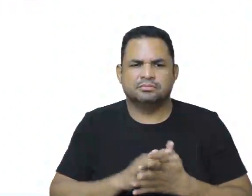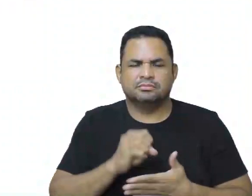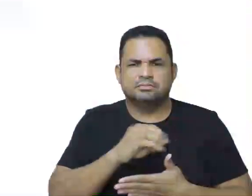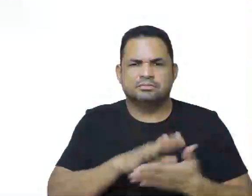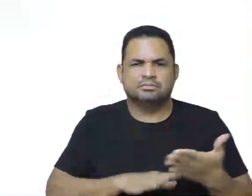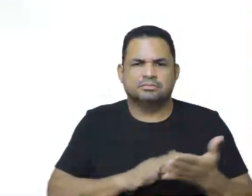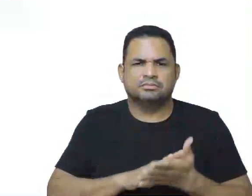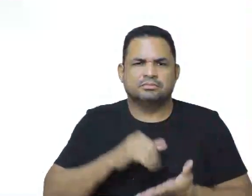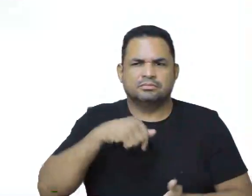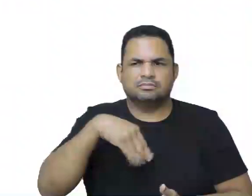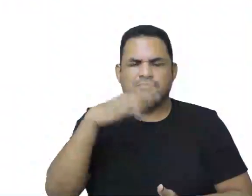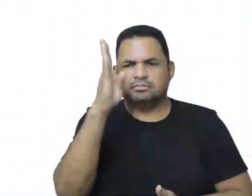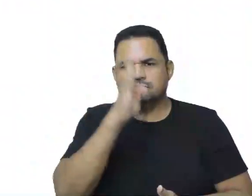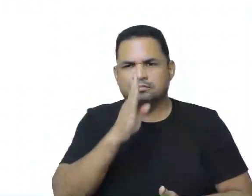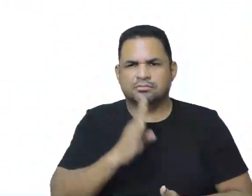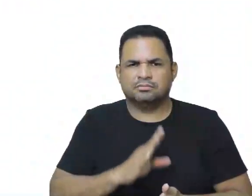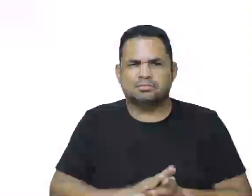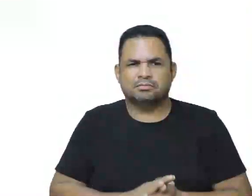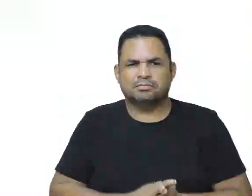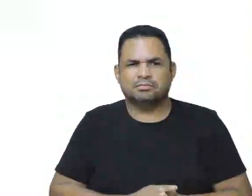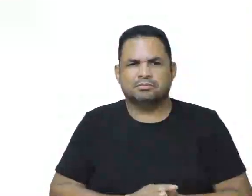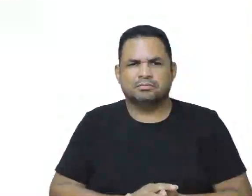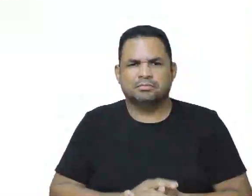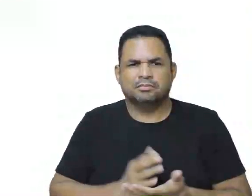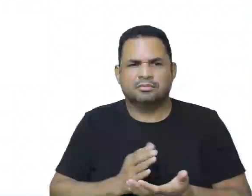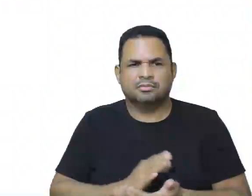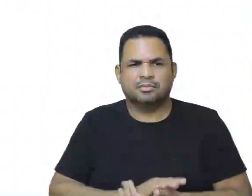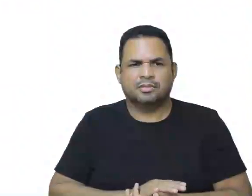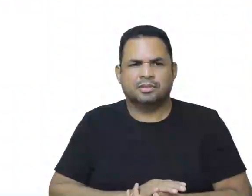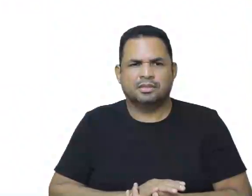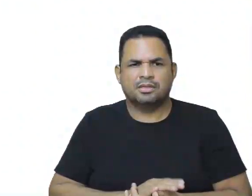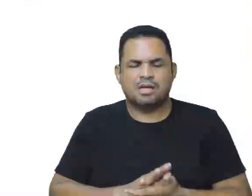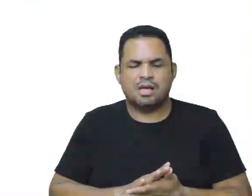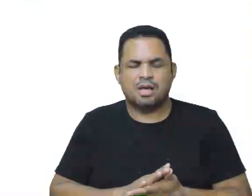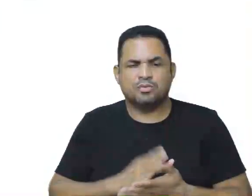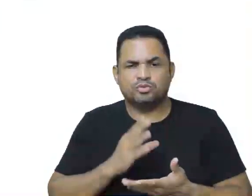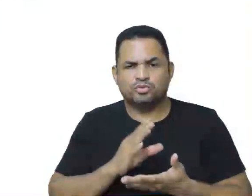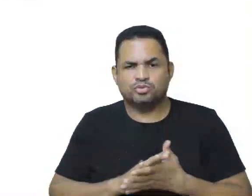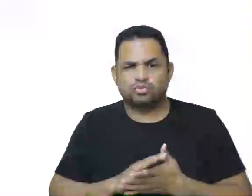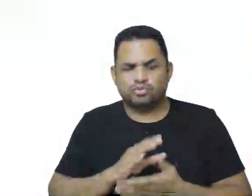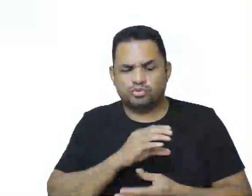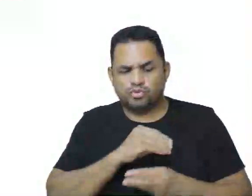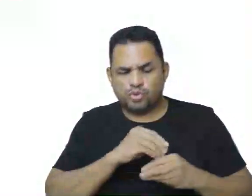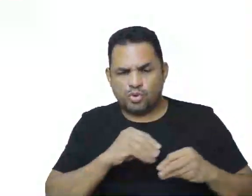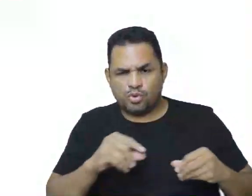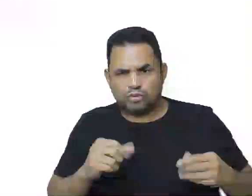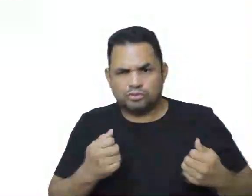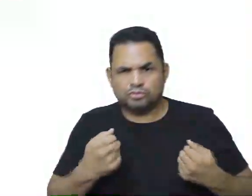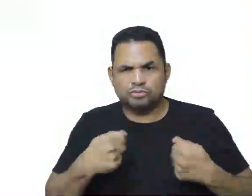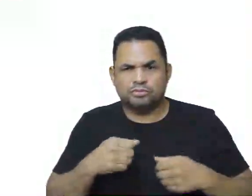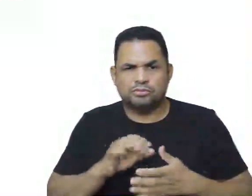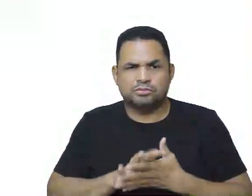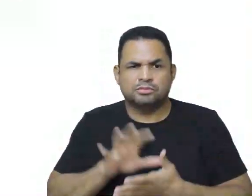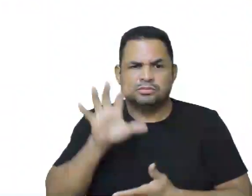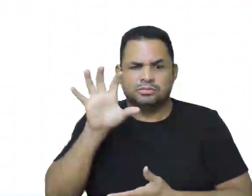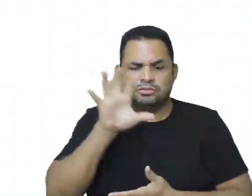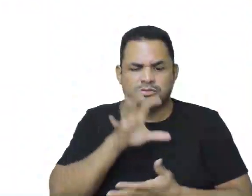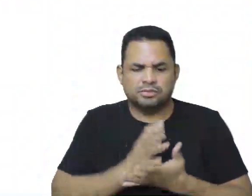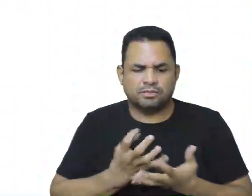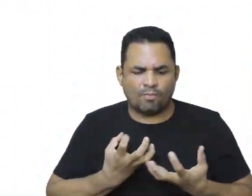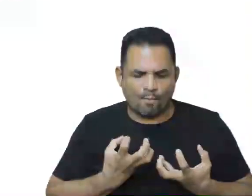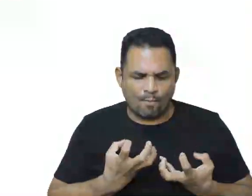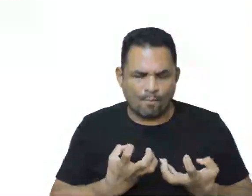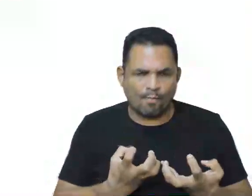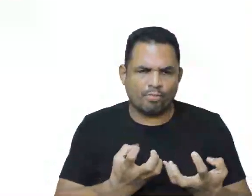No Brasil, em termos de esgotamento dos solos, podemos citar as regiões áridas do